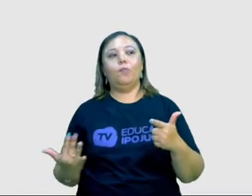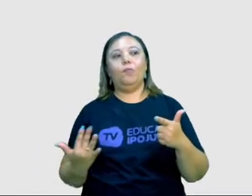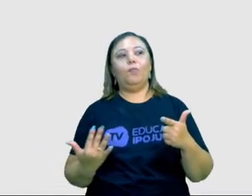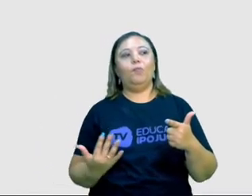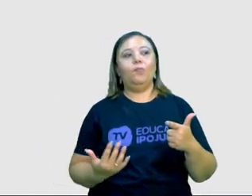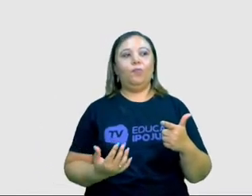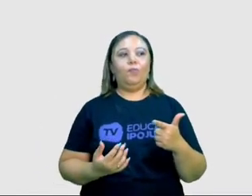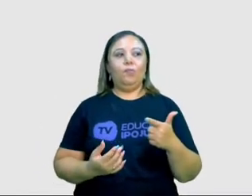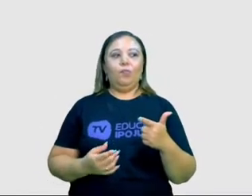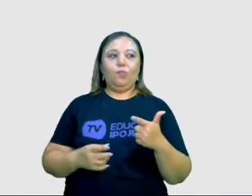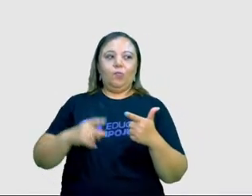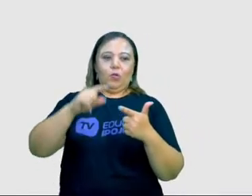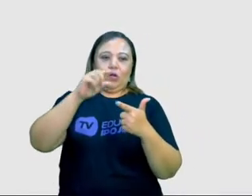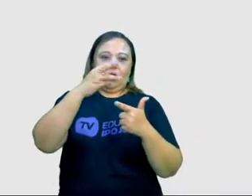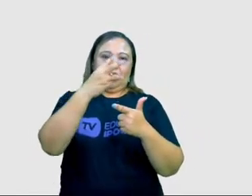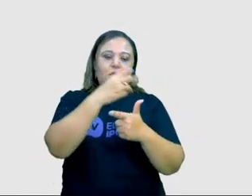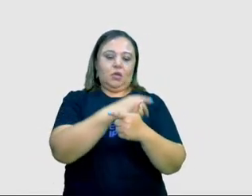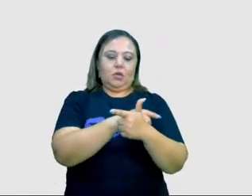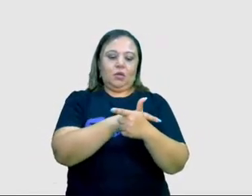a atividade.